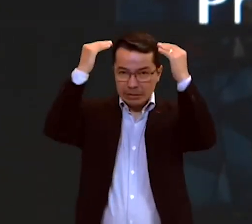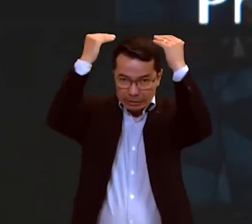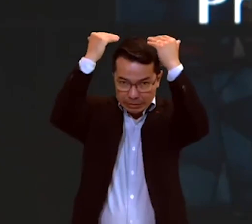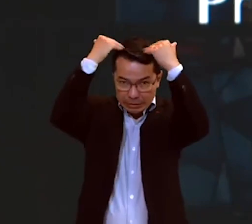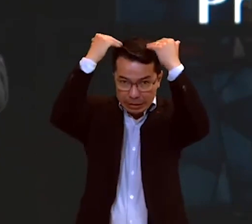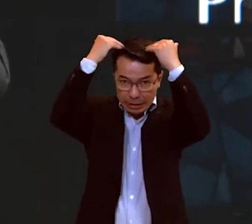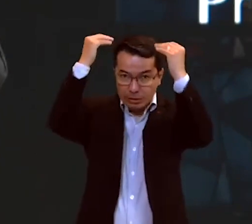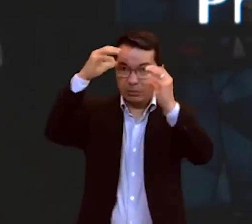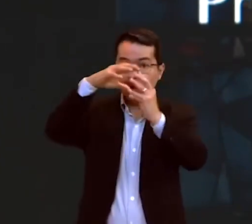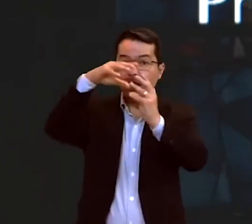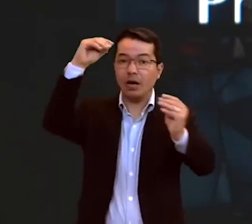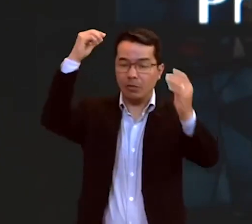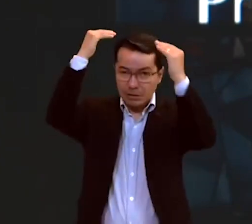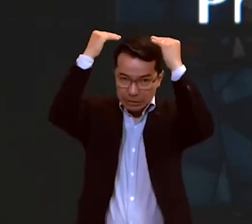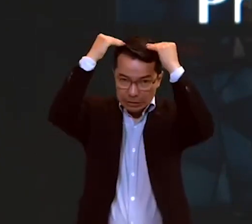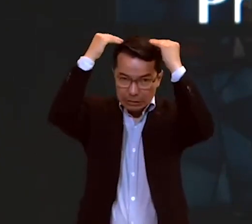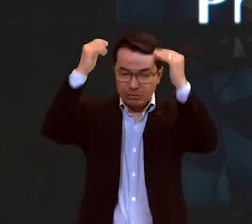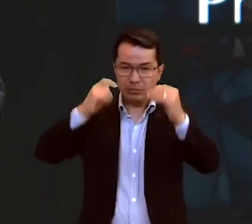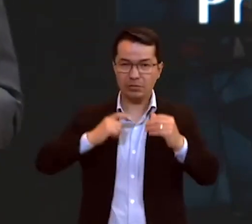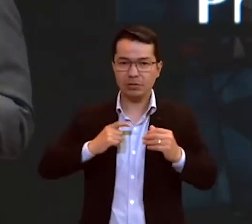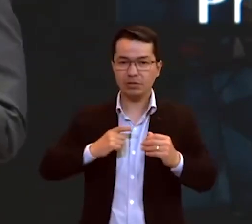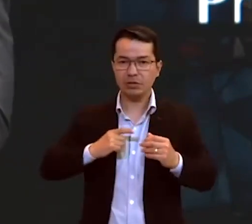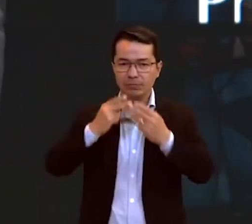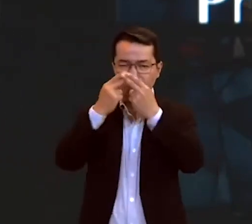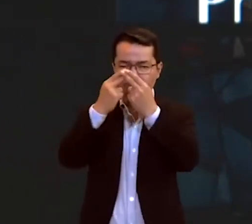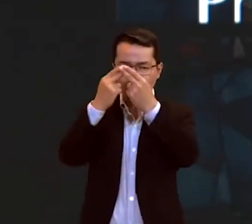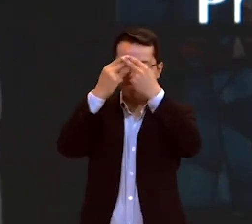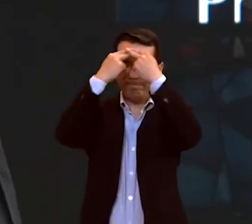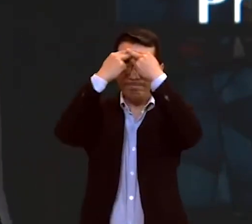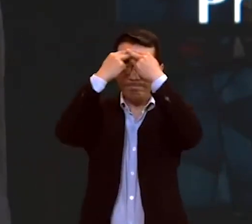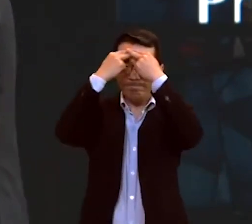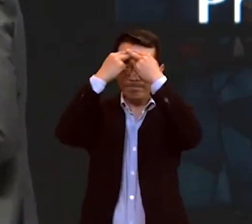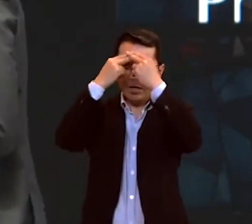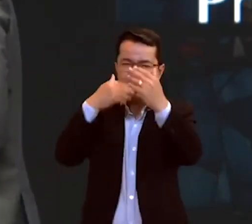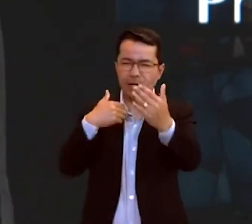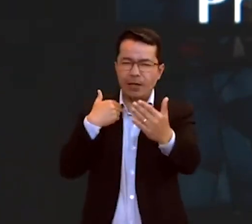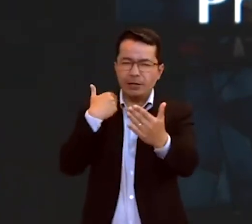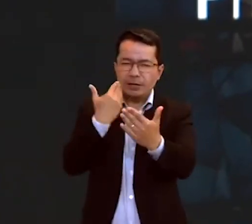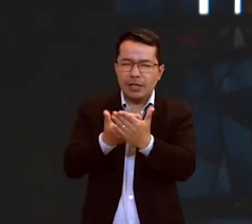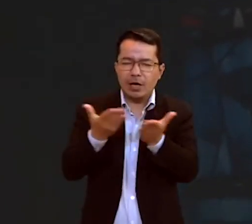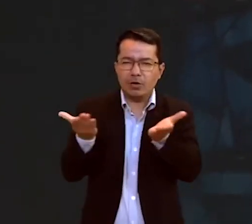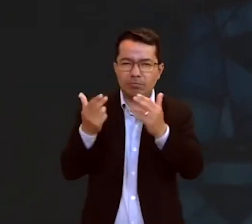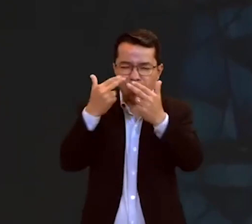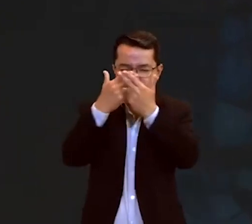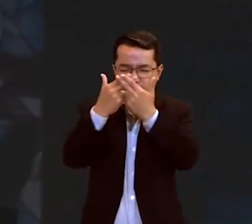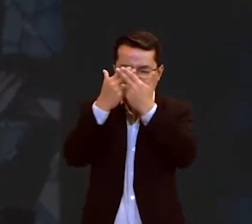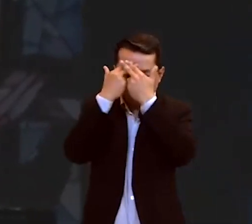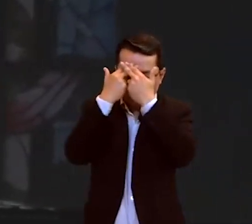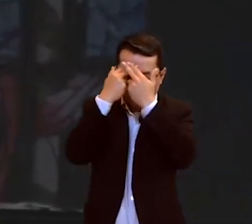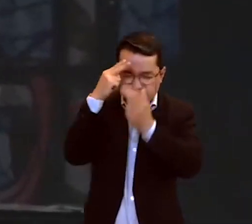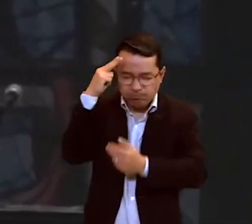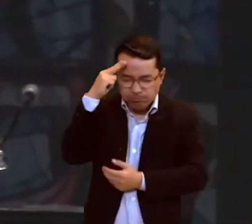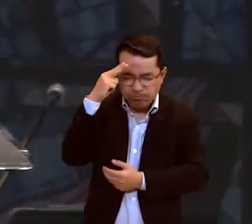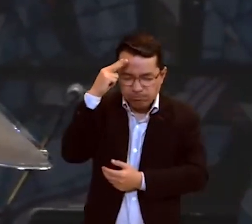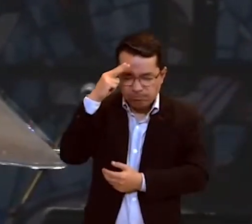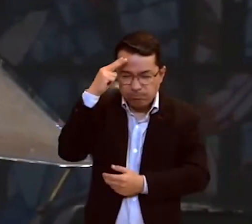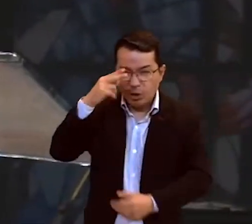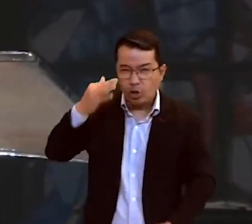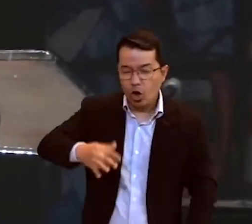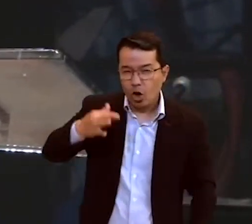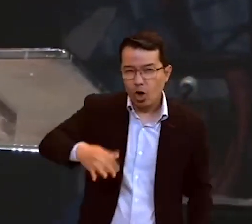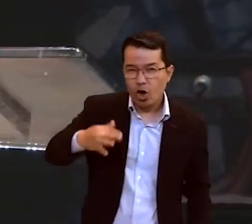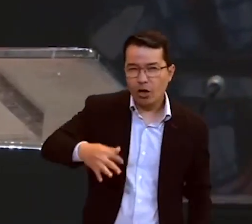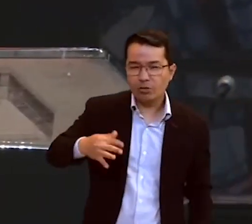São feridas no coração, que estão sangrando, que estão doendo. Há doenças que são